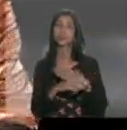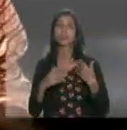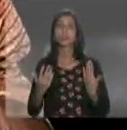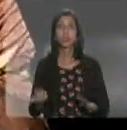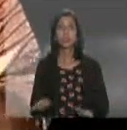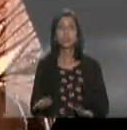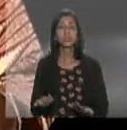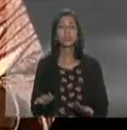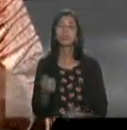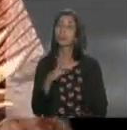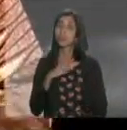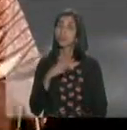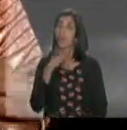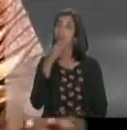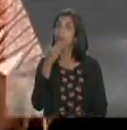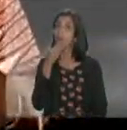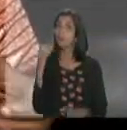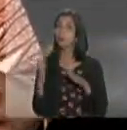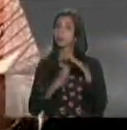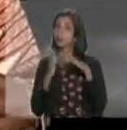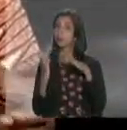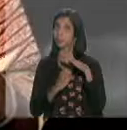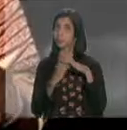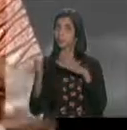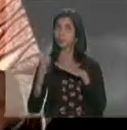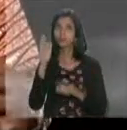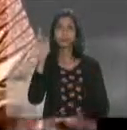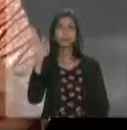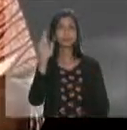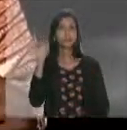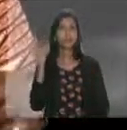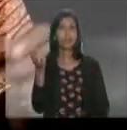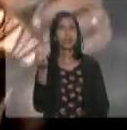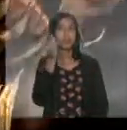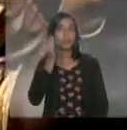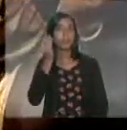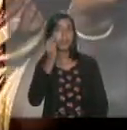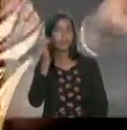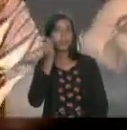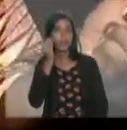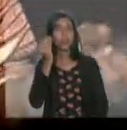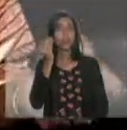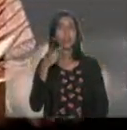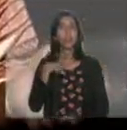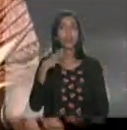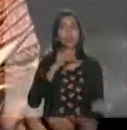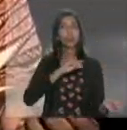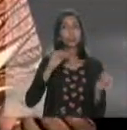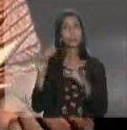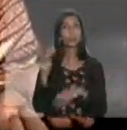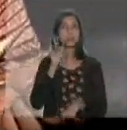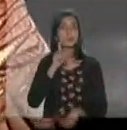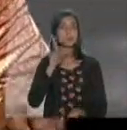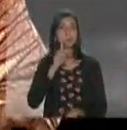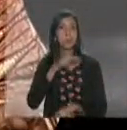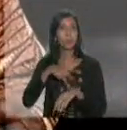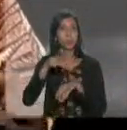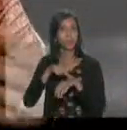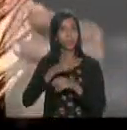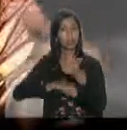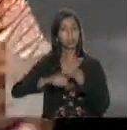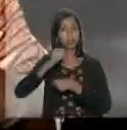e tinha um empresário que estava tentando me negociar o meu passe para os Estados Unidos, em